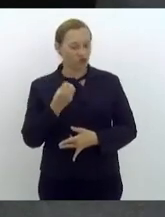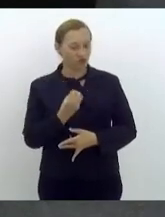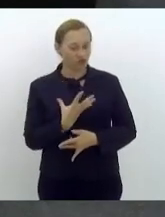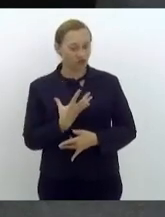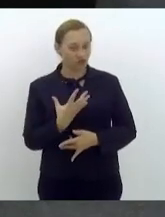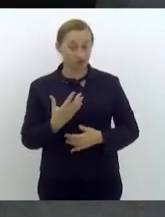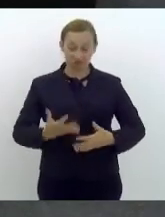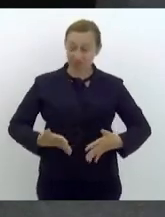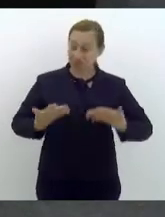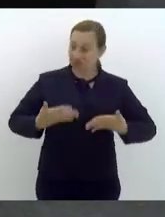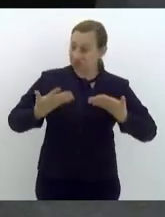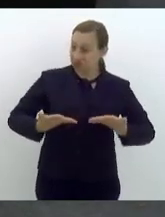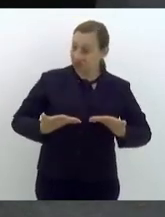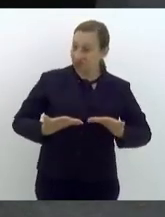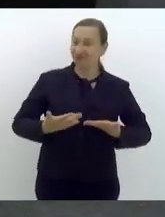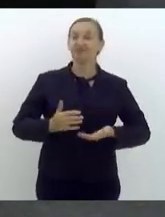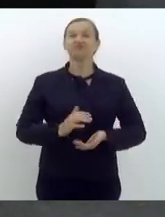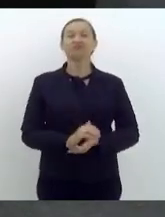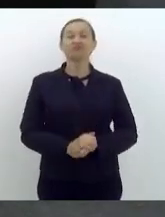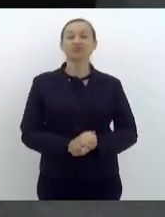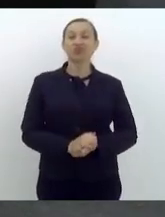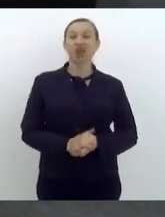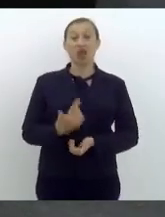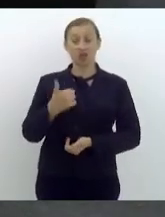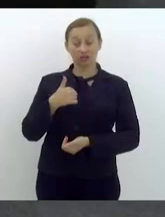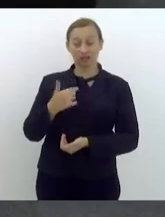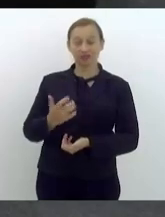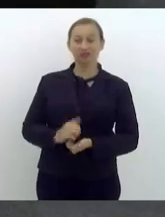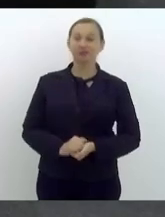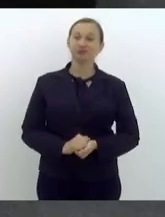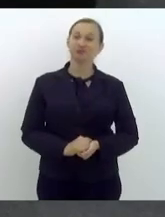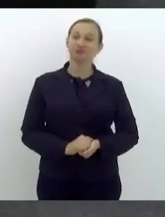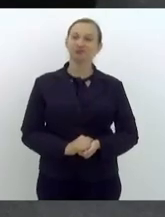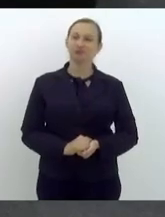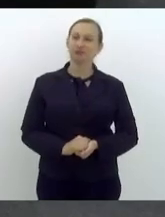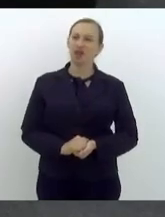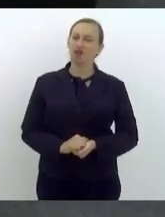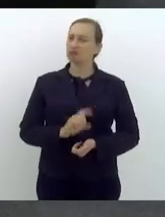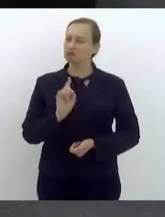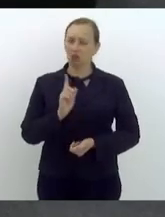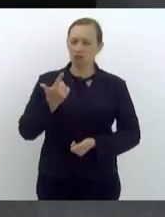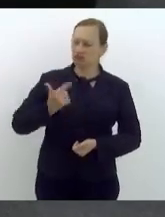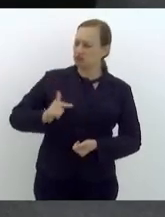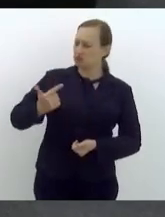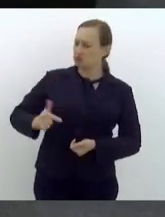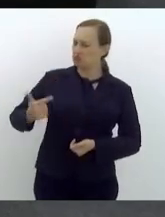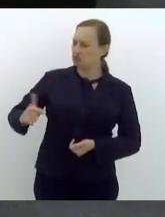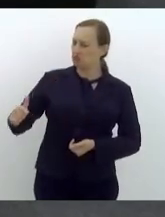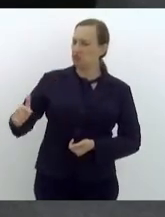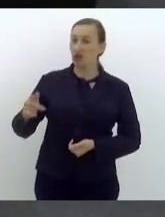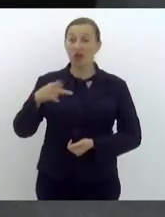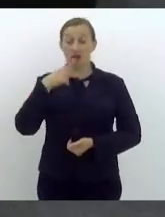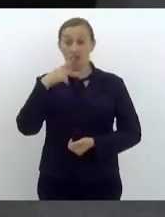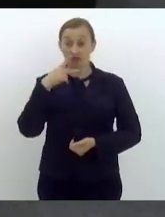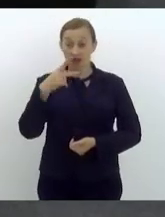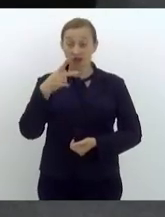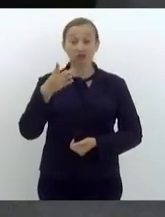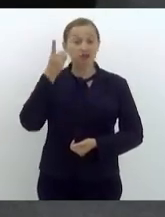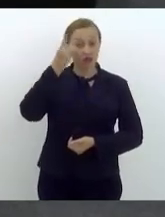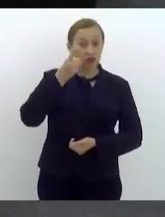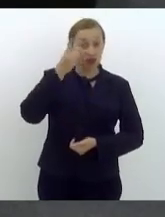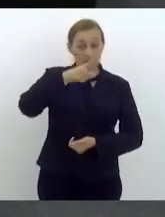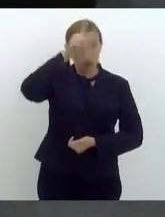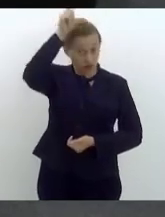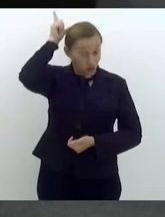boa disposição combativa. Eu não vou repetir os argumentos do deputado Luiz